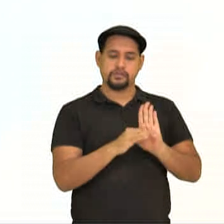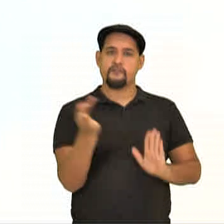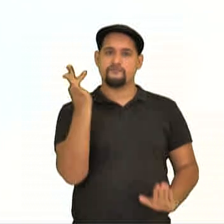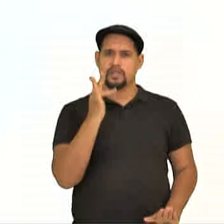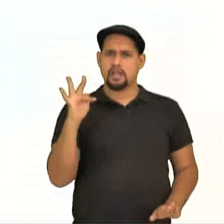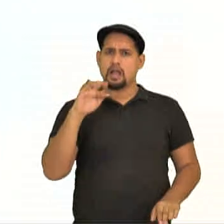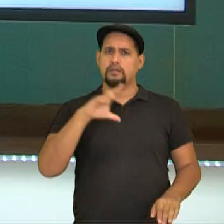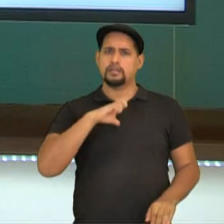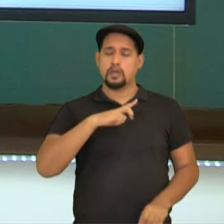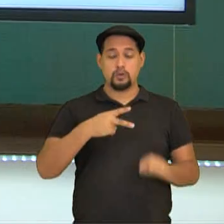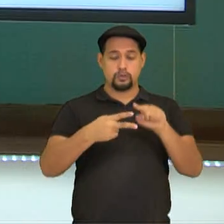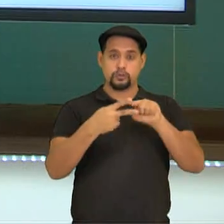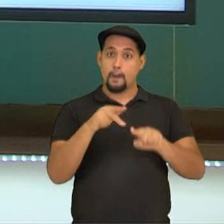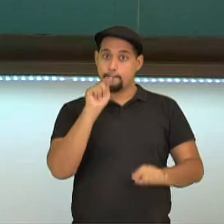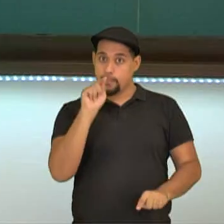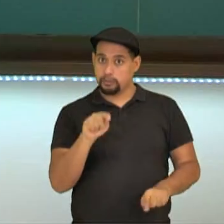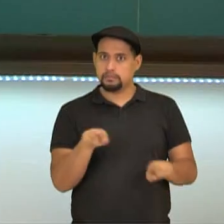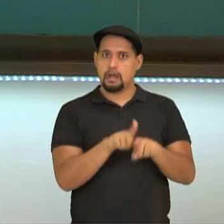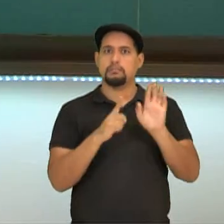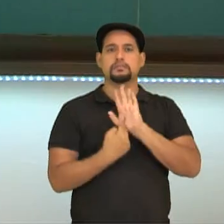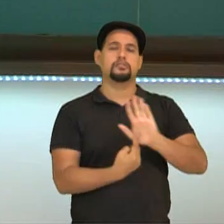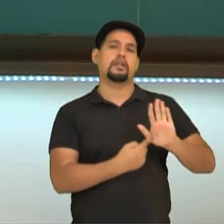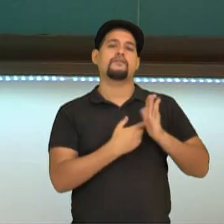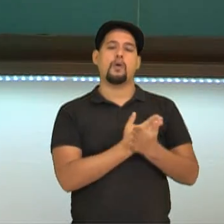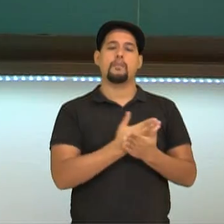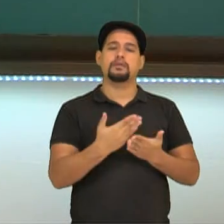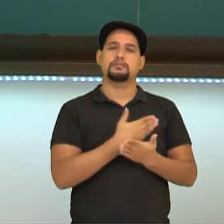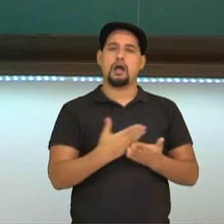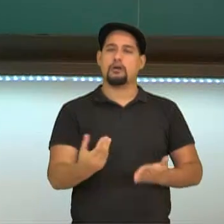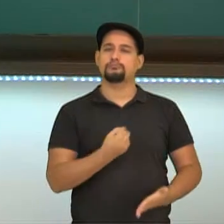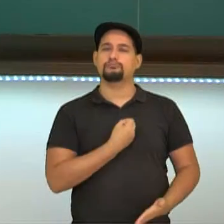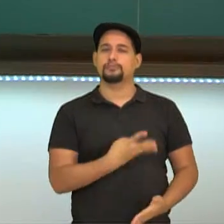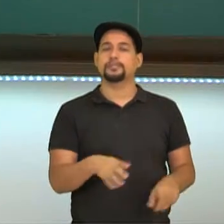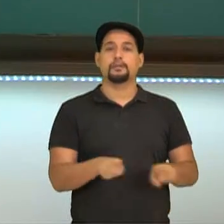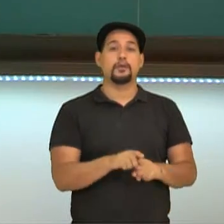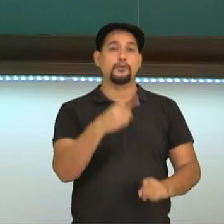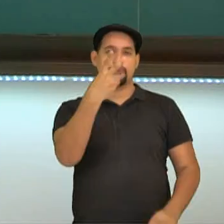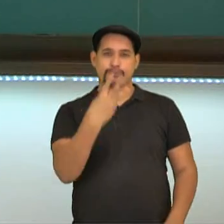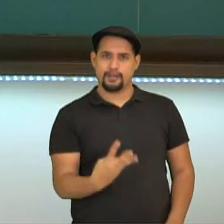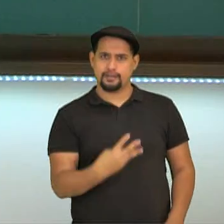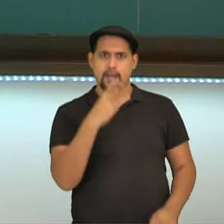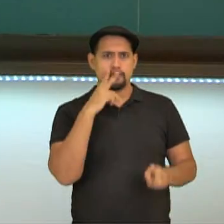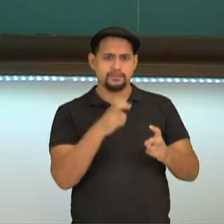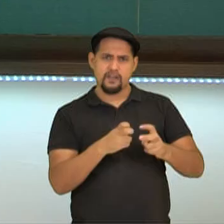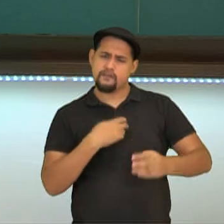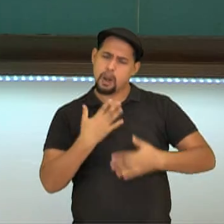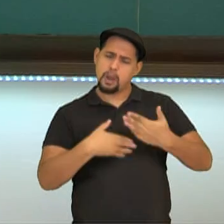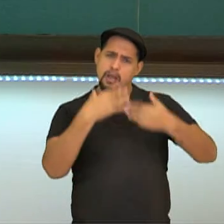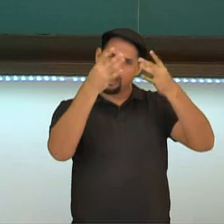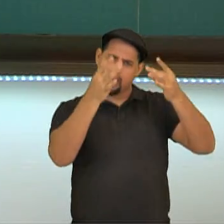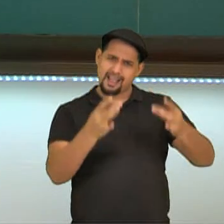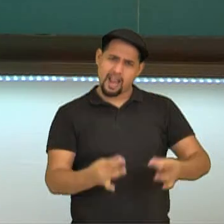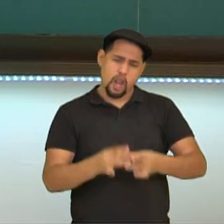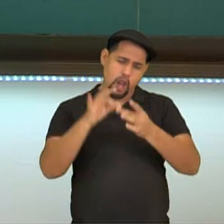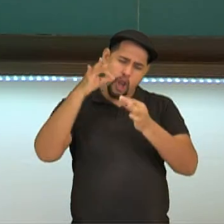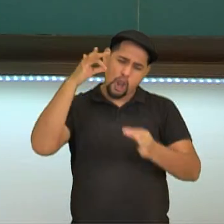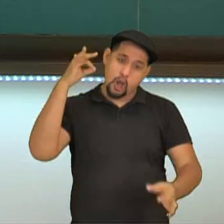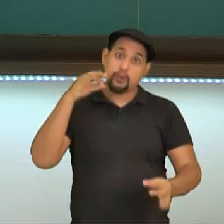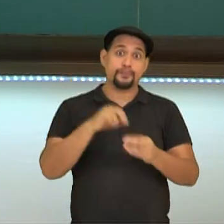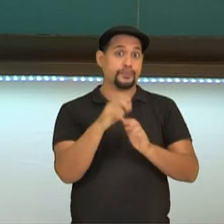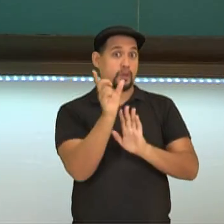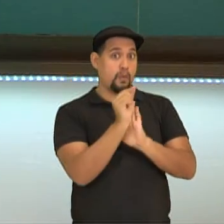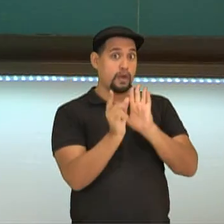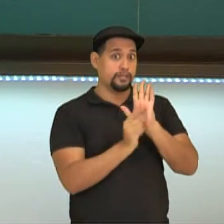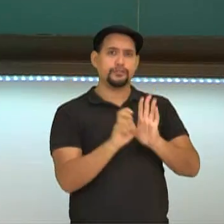os 2 pontos para mostrar que vai iniciar uma enumeração, e 1, 2, 3. Segue, é longo. O